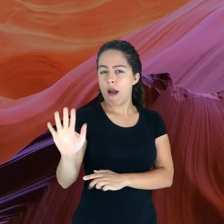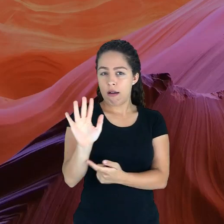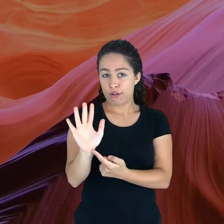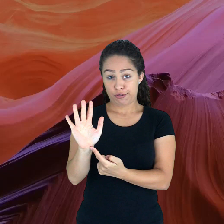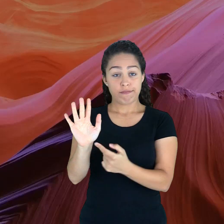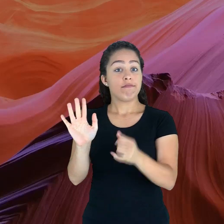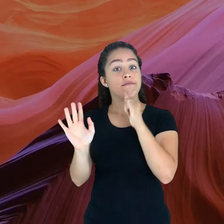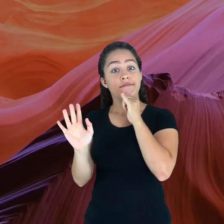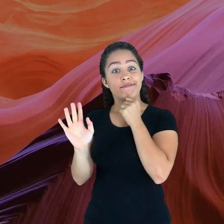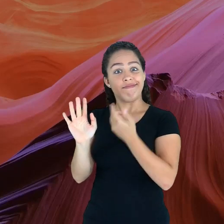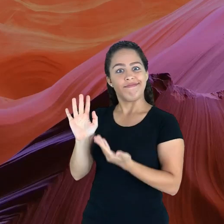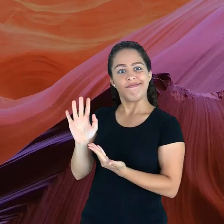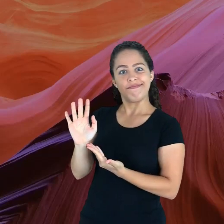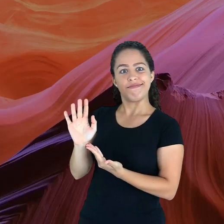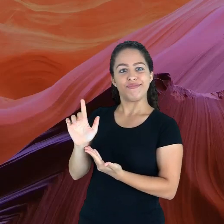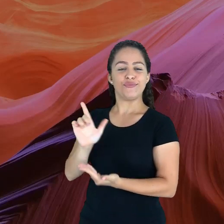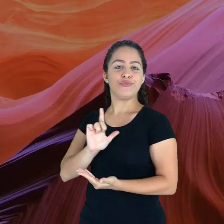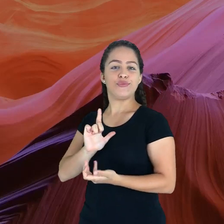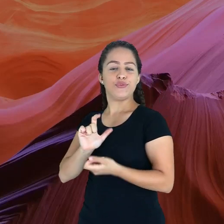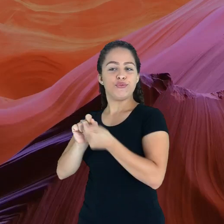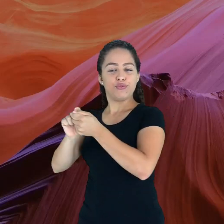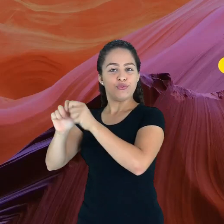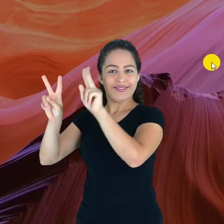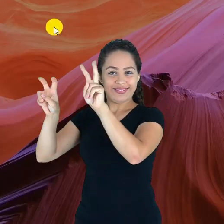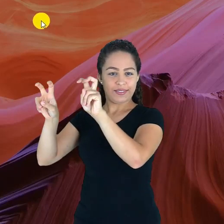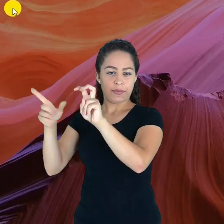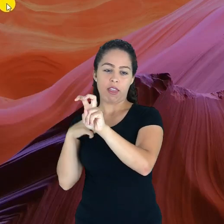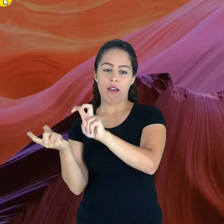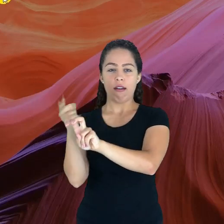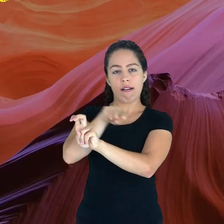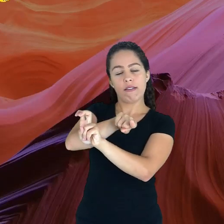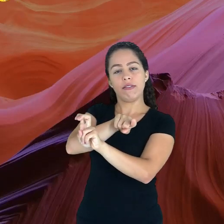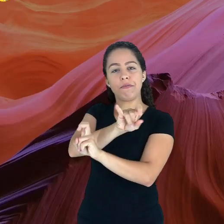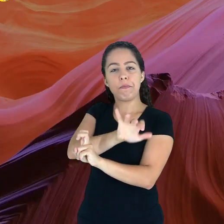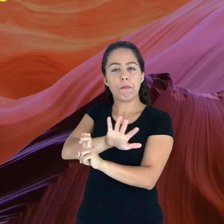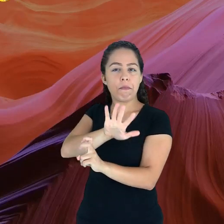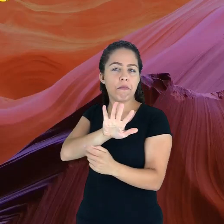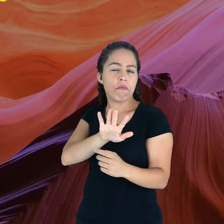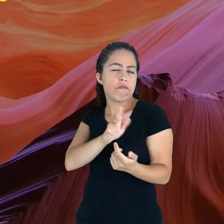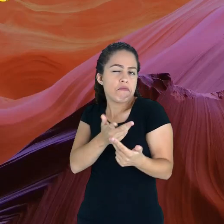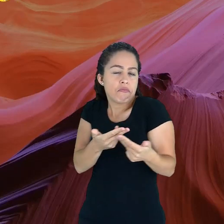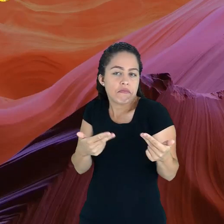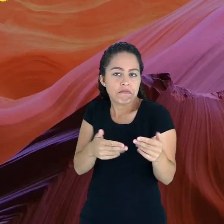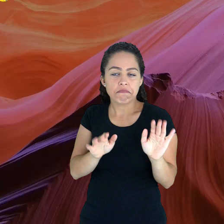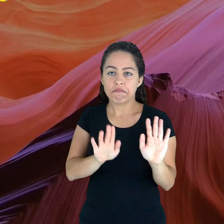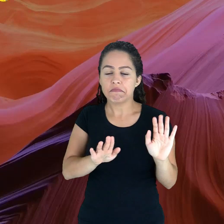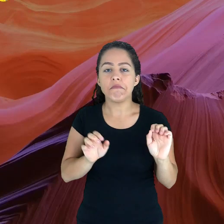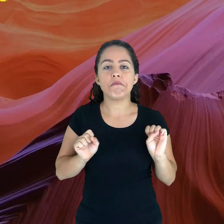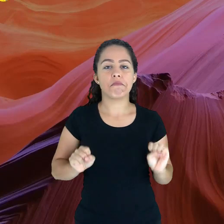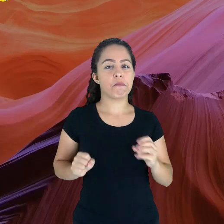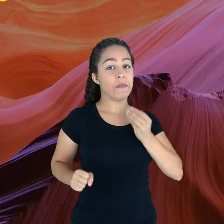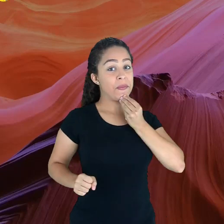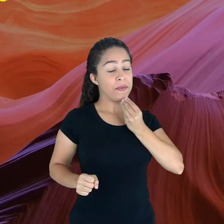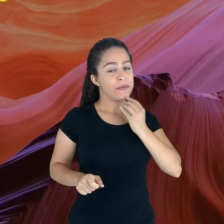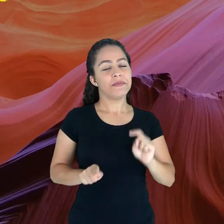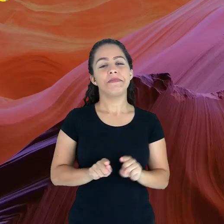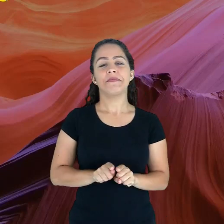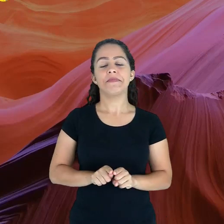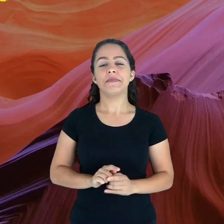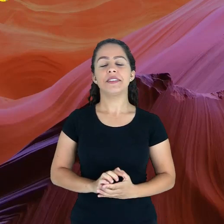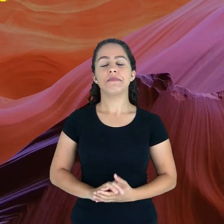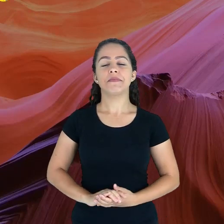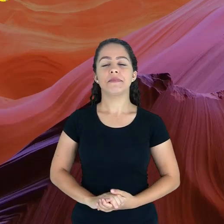ó, do lado do título. Eu posso escolher um ícone para aparecer do lado do